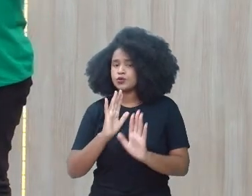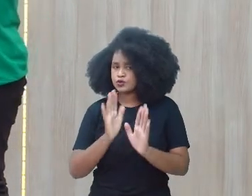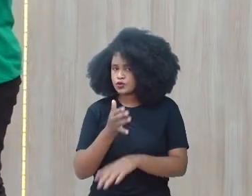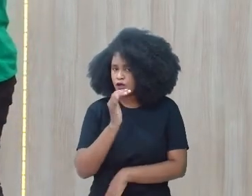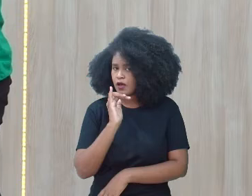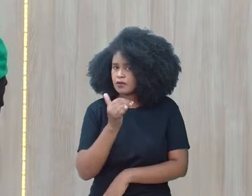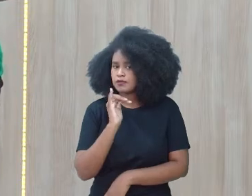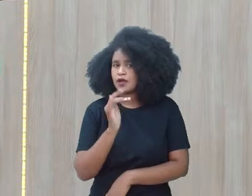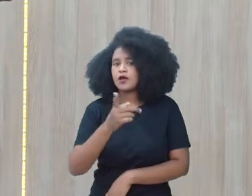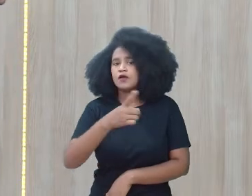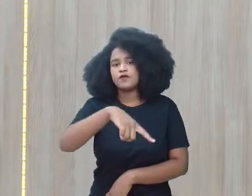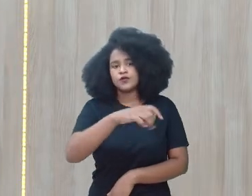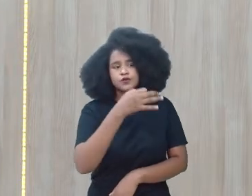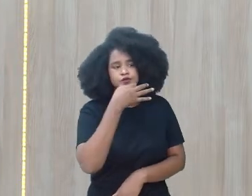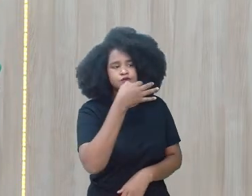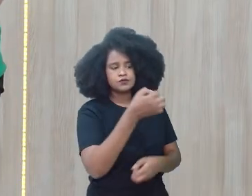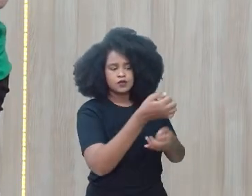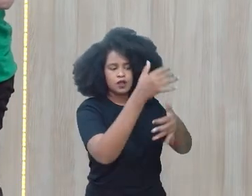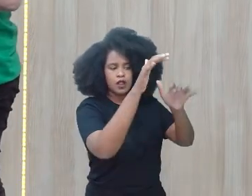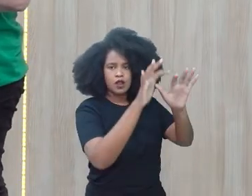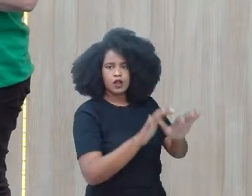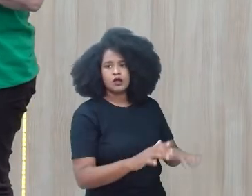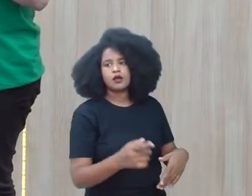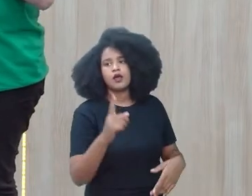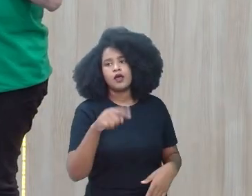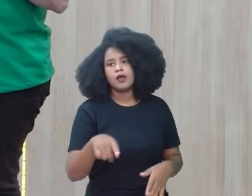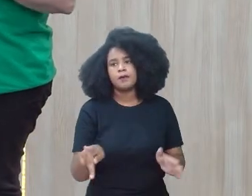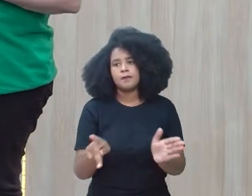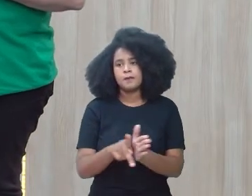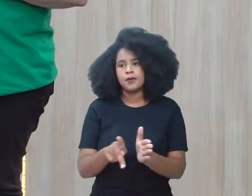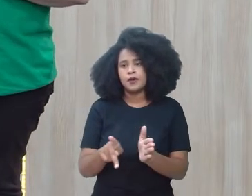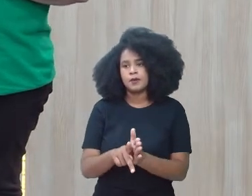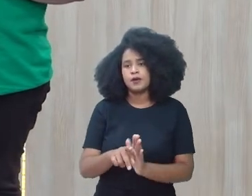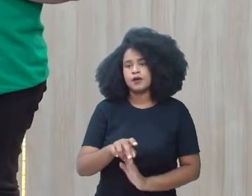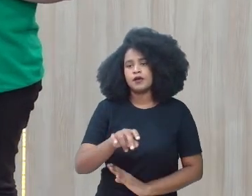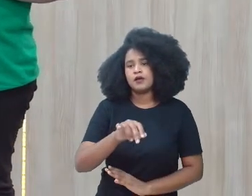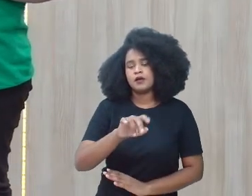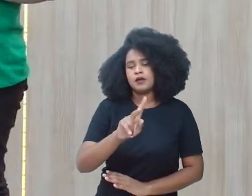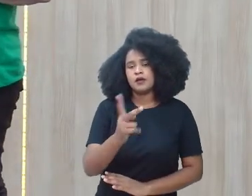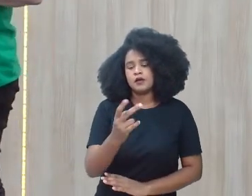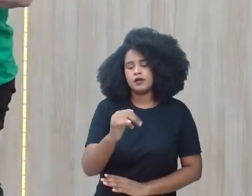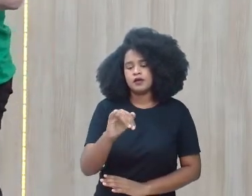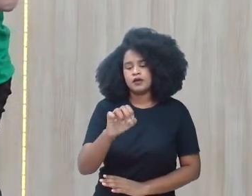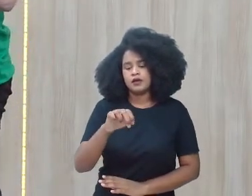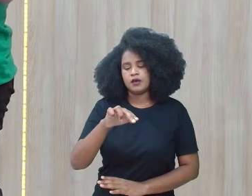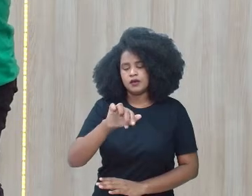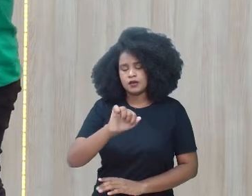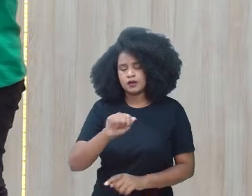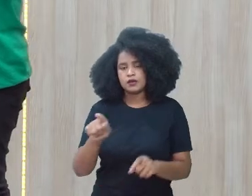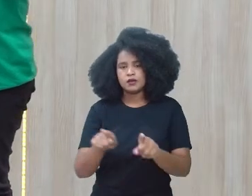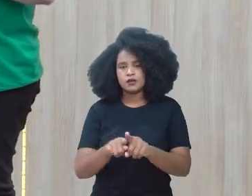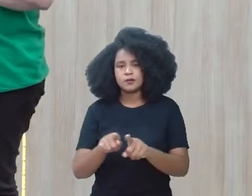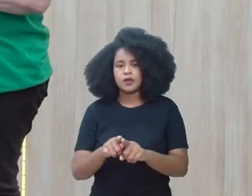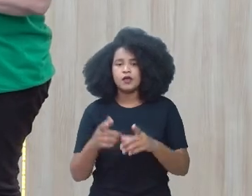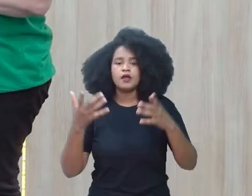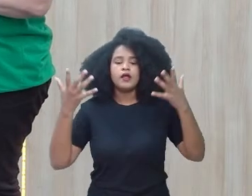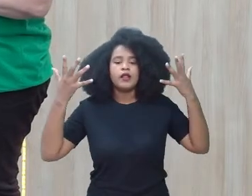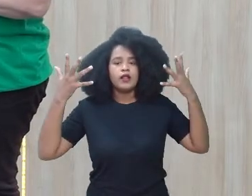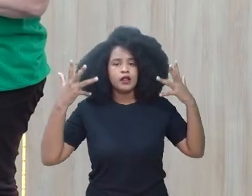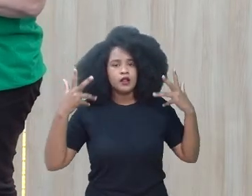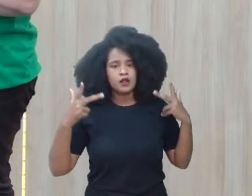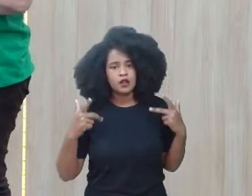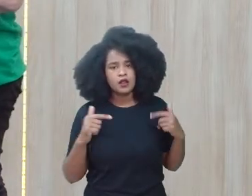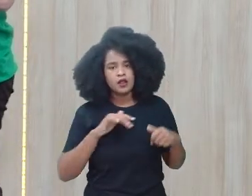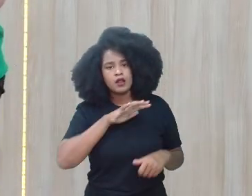vocês comentaram no chat, que é a fábula da hiena e o leão. Ela é pequenininha, diz